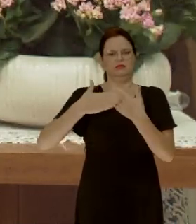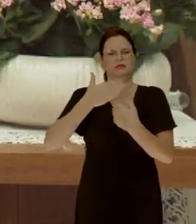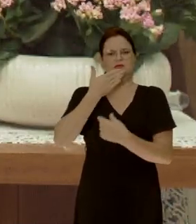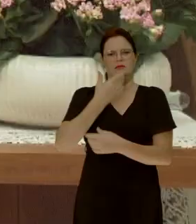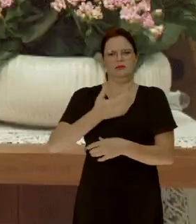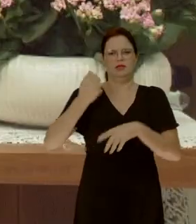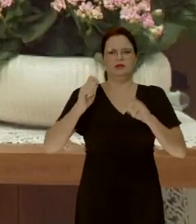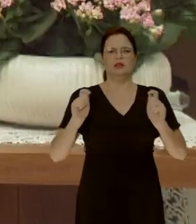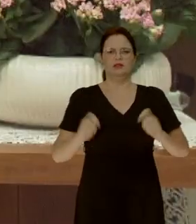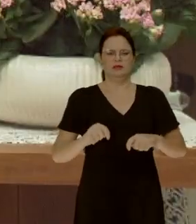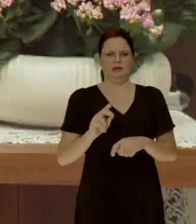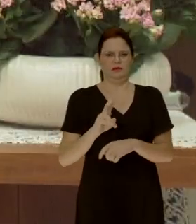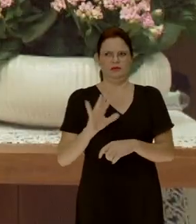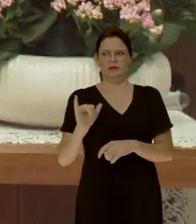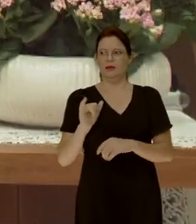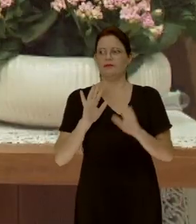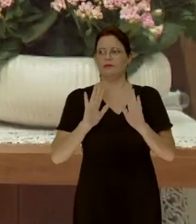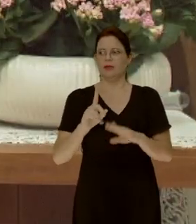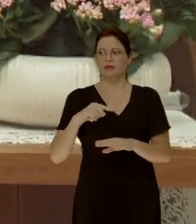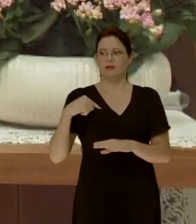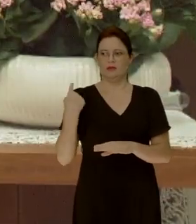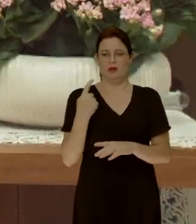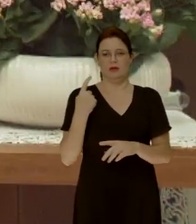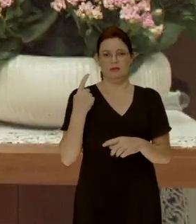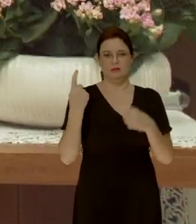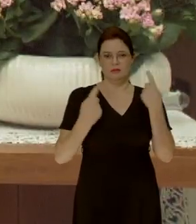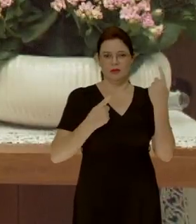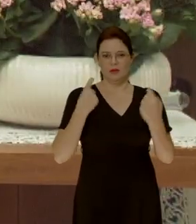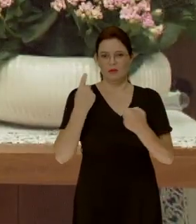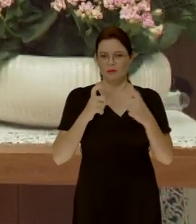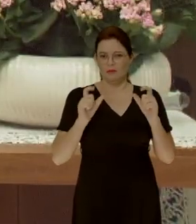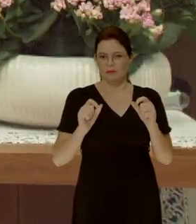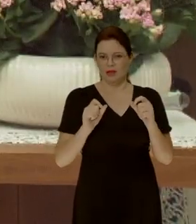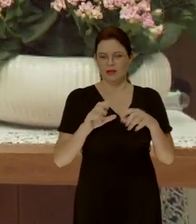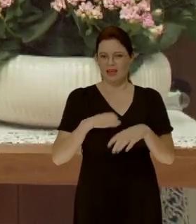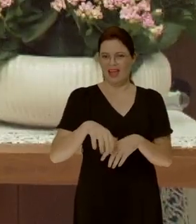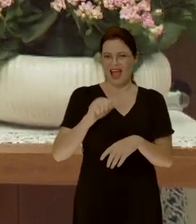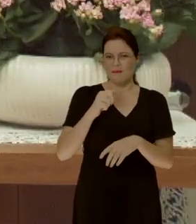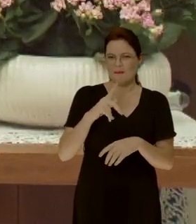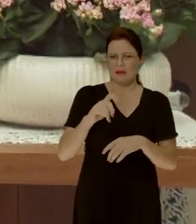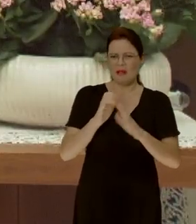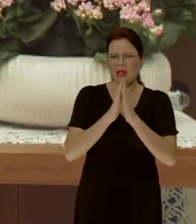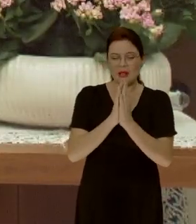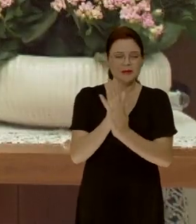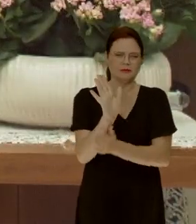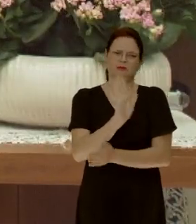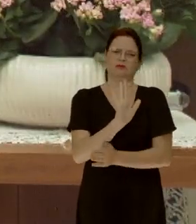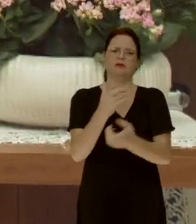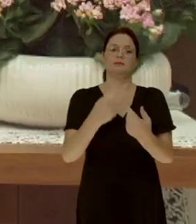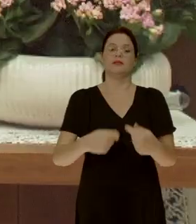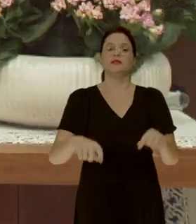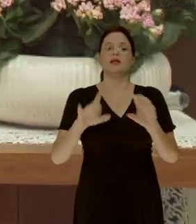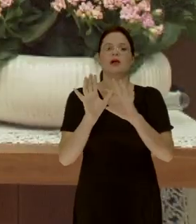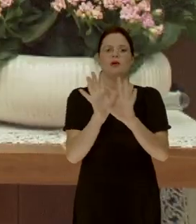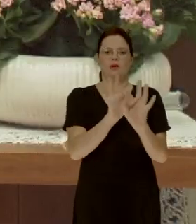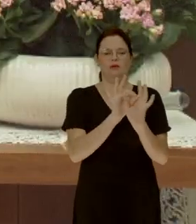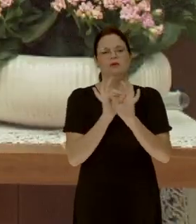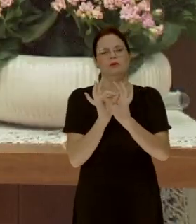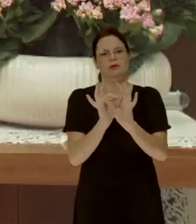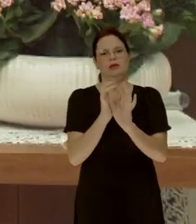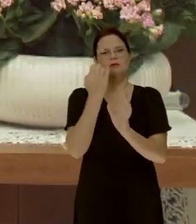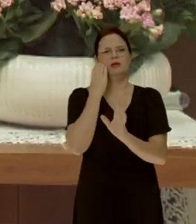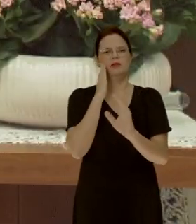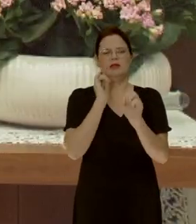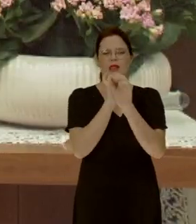Mas nosso povo não está precisando de apelo, não. Nosso povo está precisando de mais comunhão e mais entendimento de